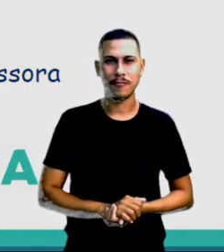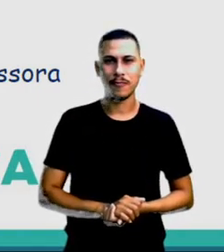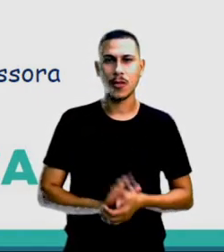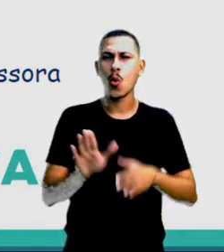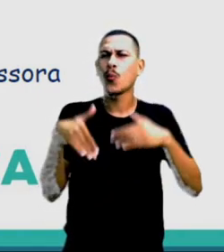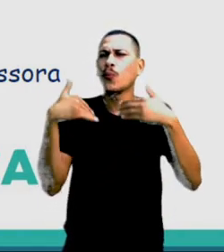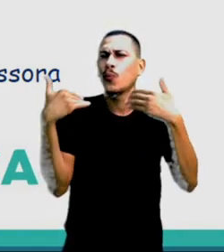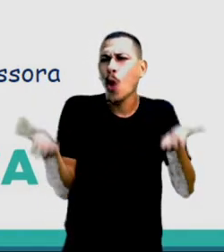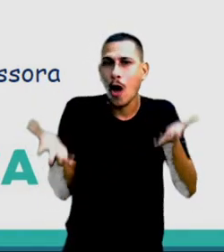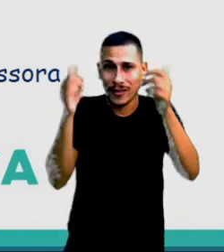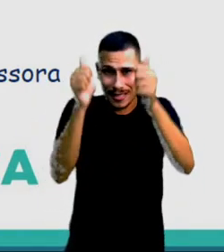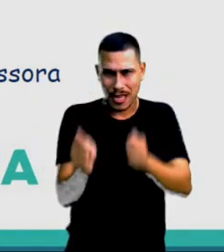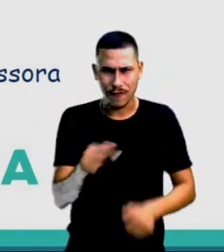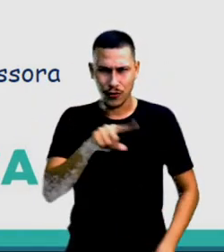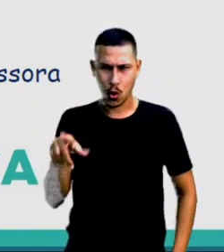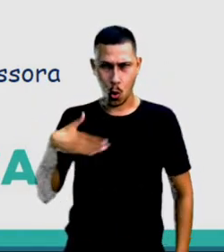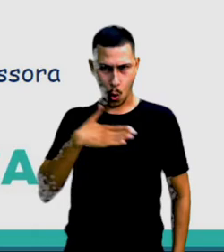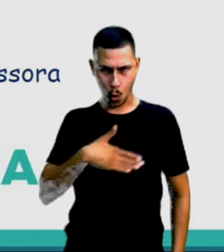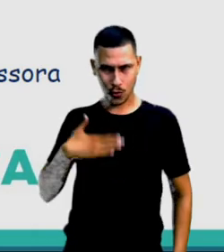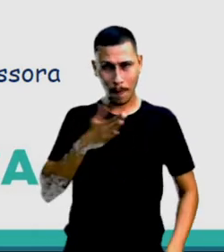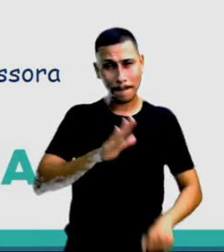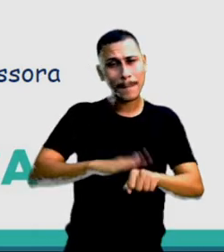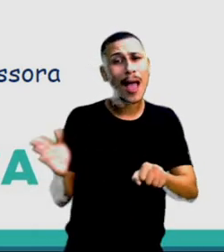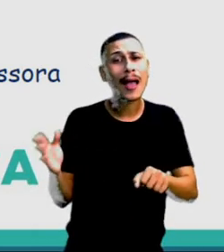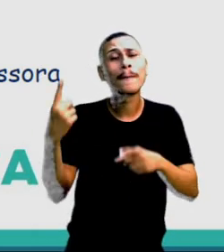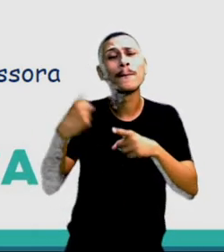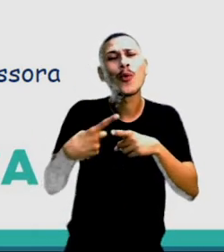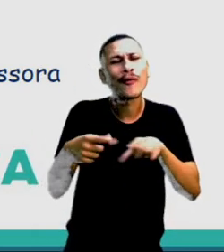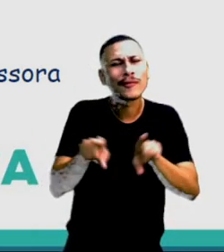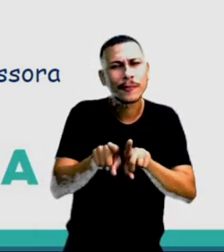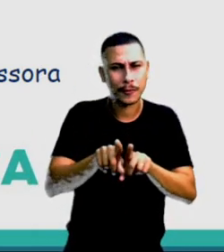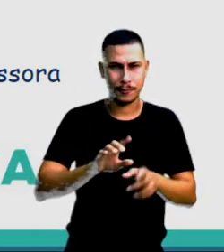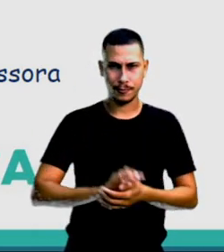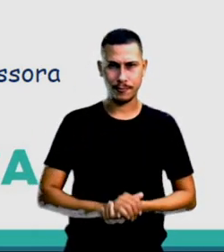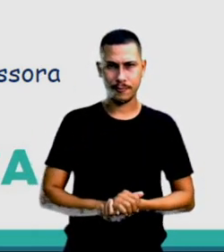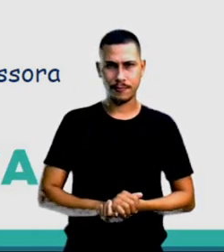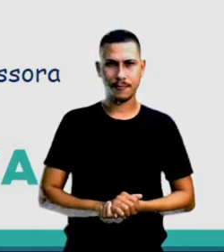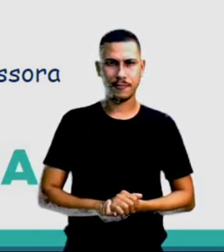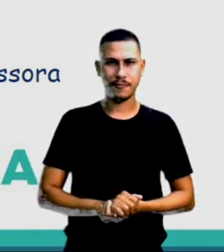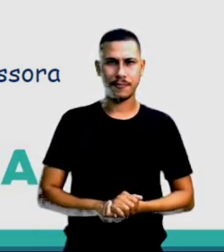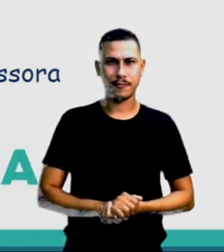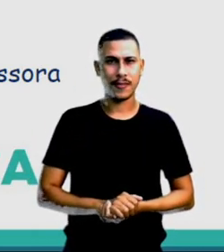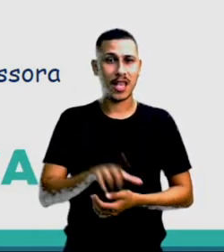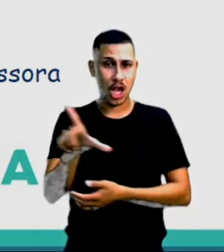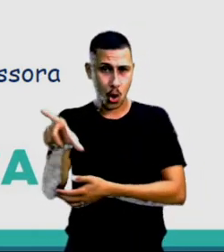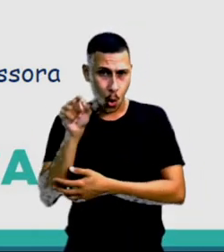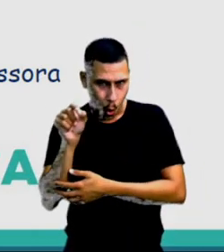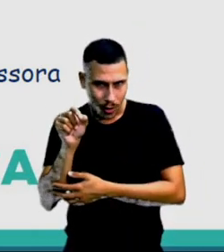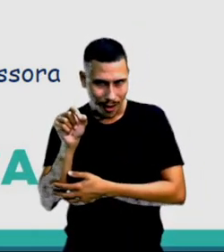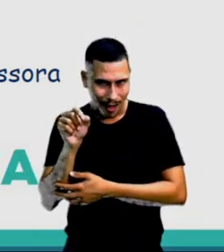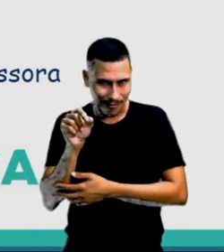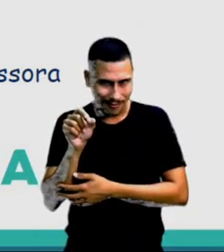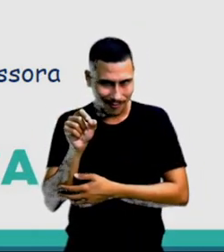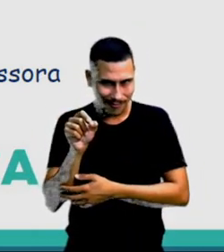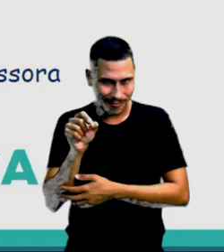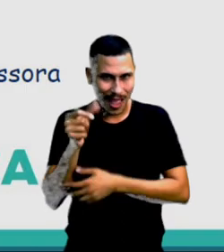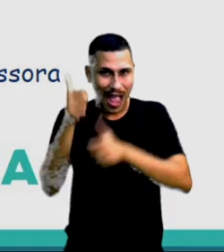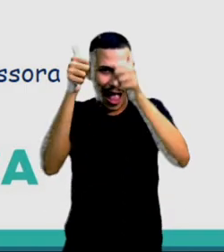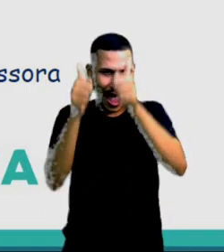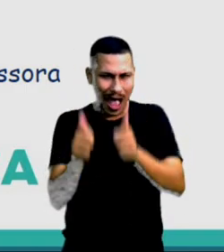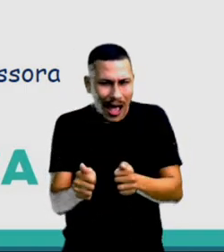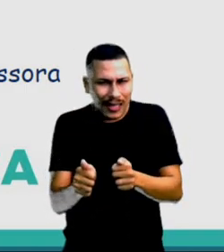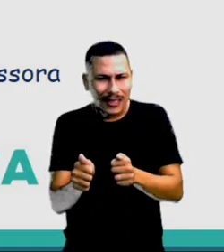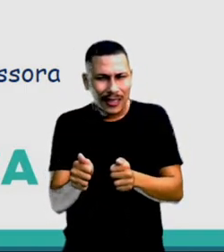deles você gostou mais? Por quê? E escolha uma das obras que você viu